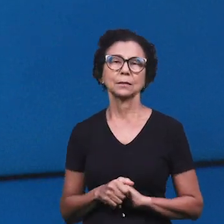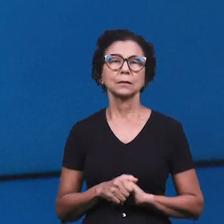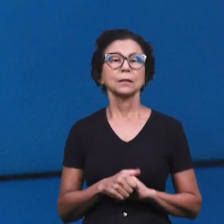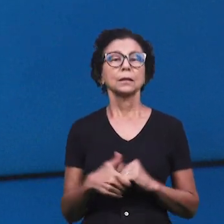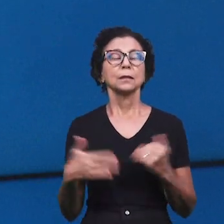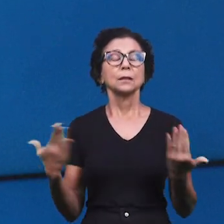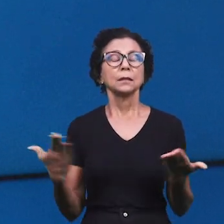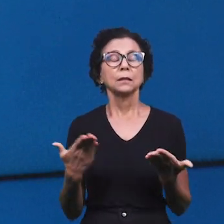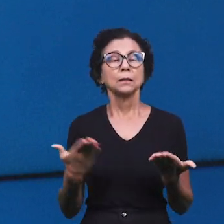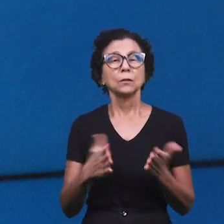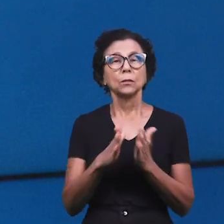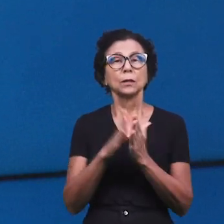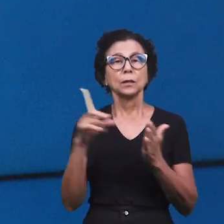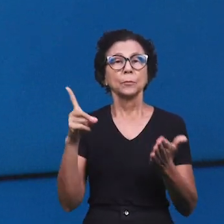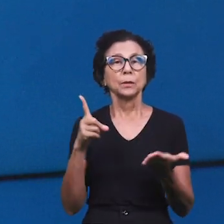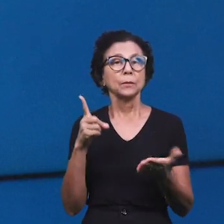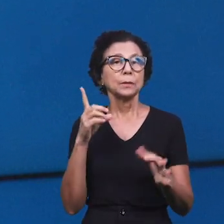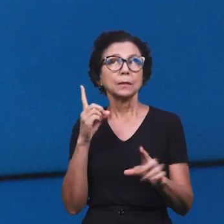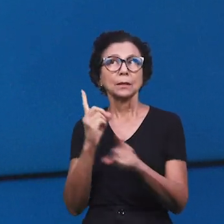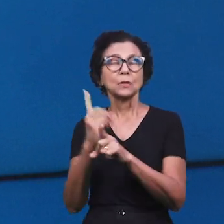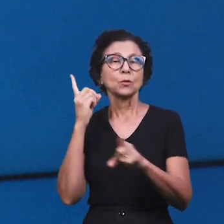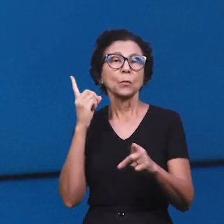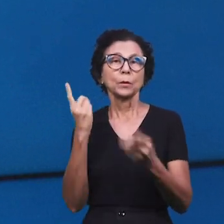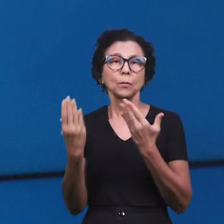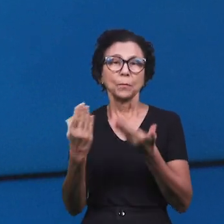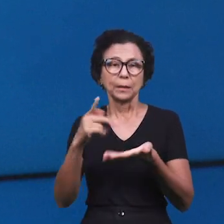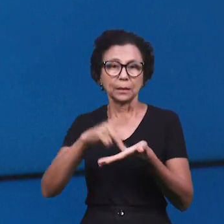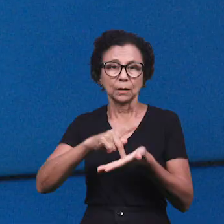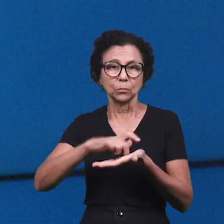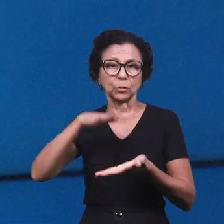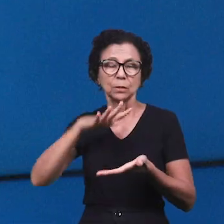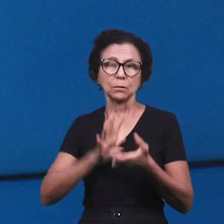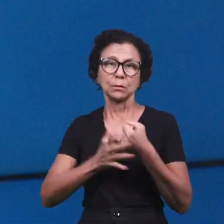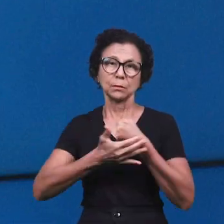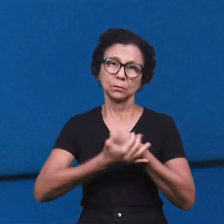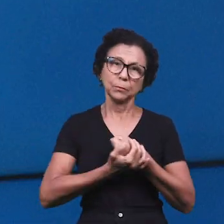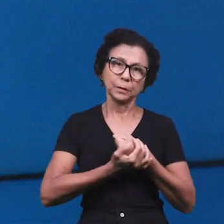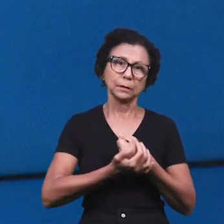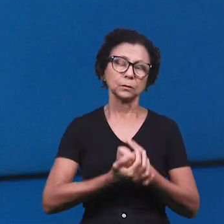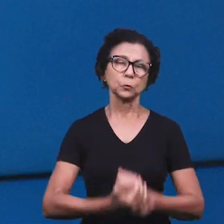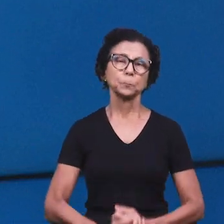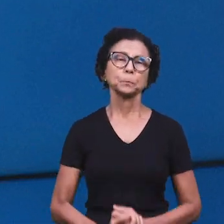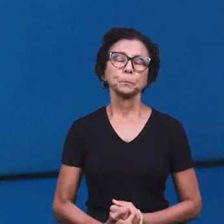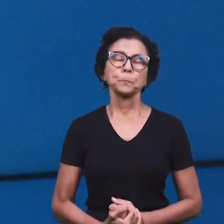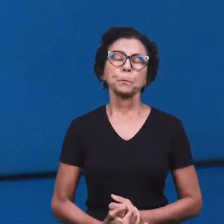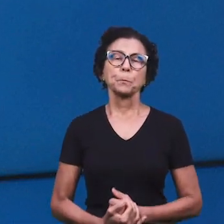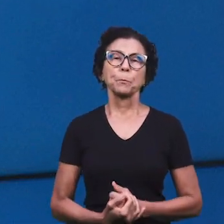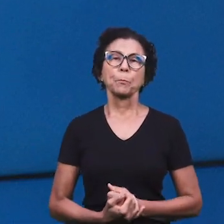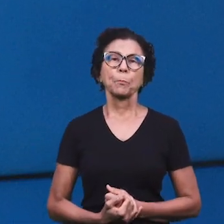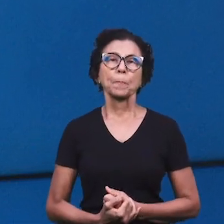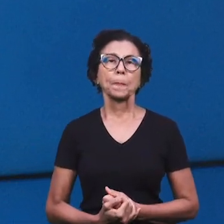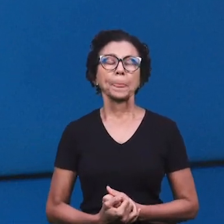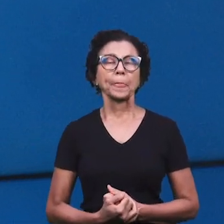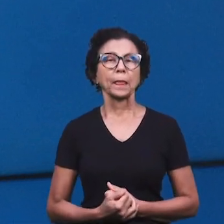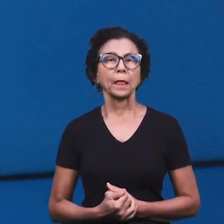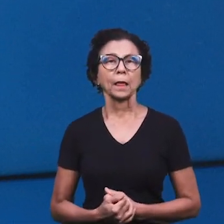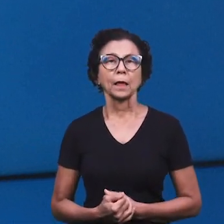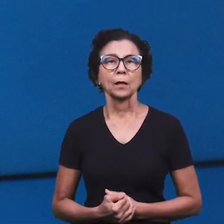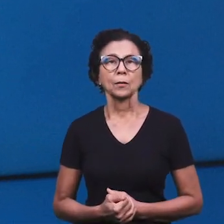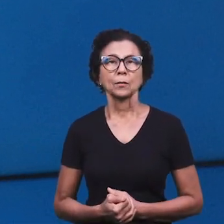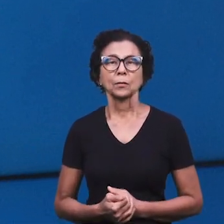é descoberta. E um detalhe, ali agora a partir de Sardes, até os nossos dias de hoje, essa palavra continua